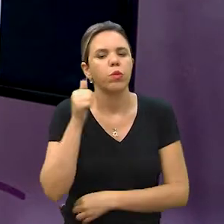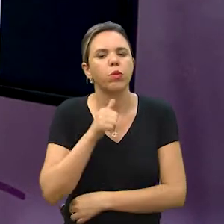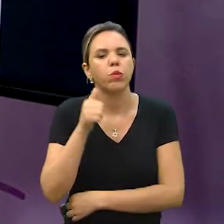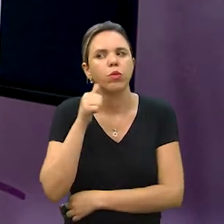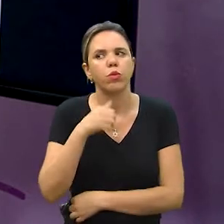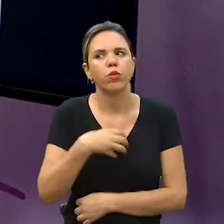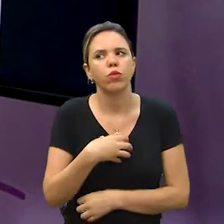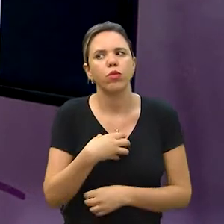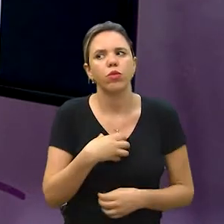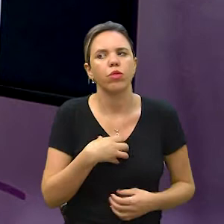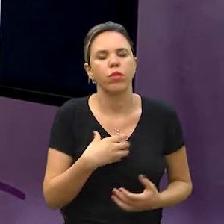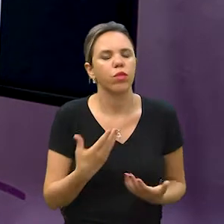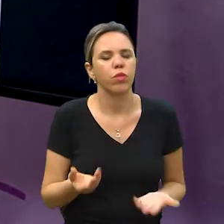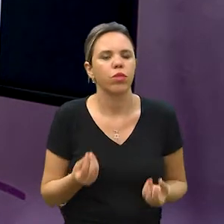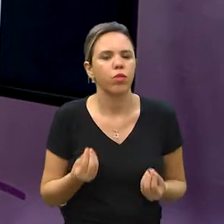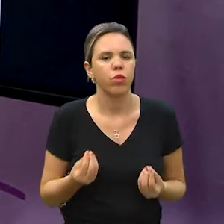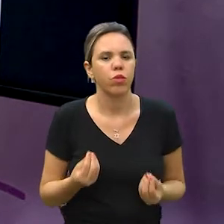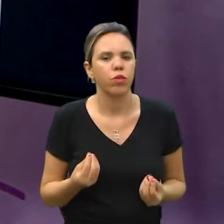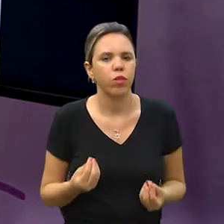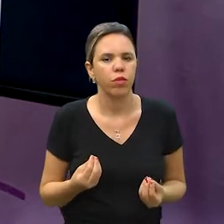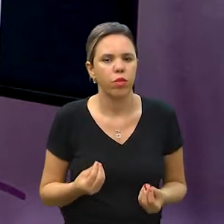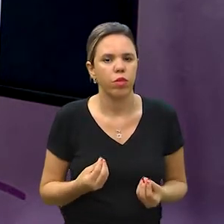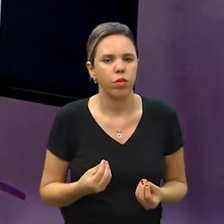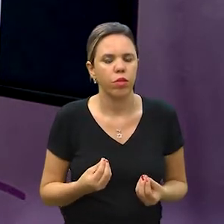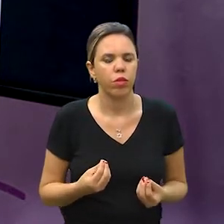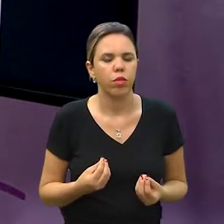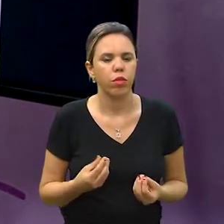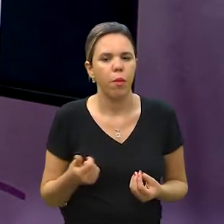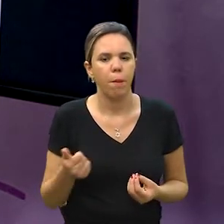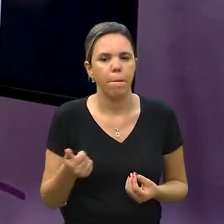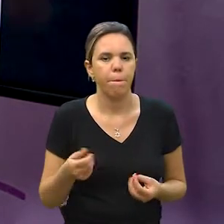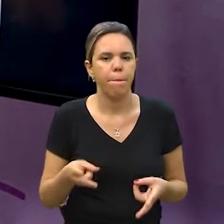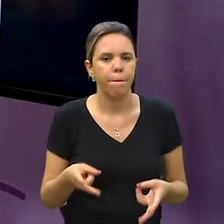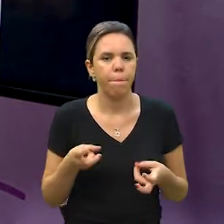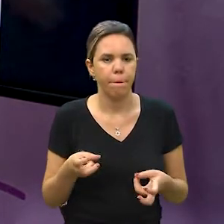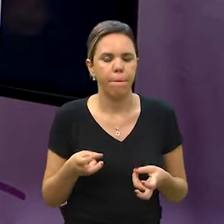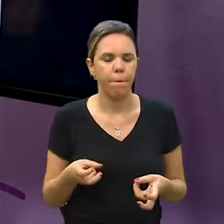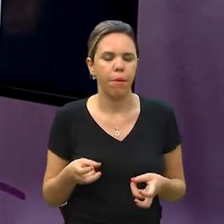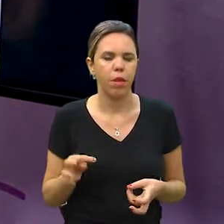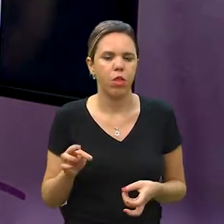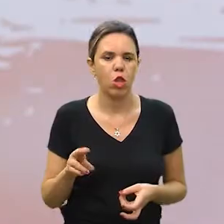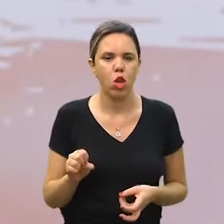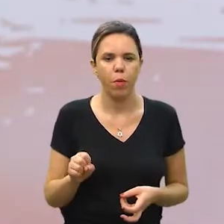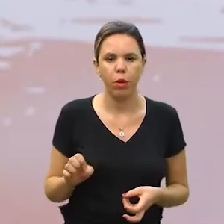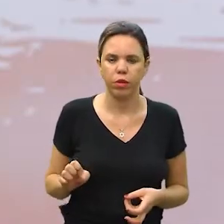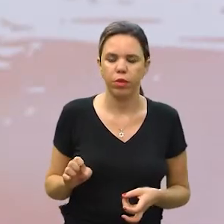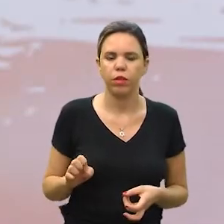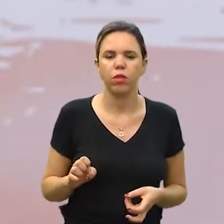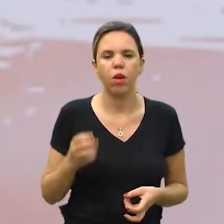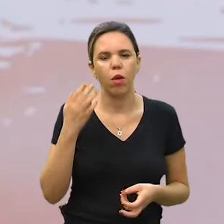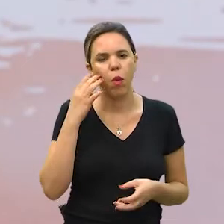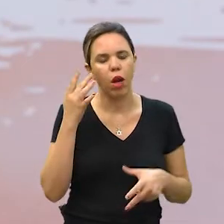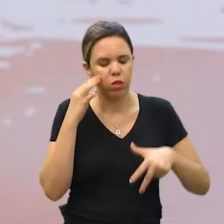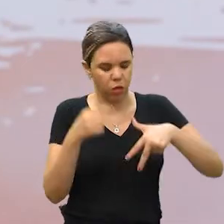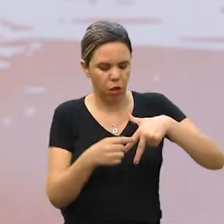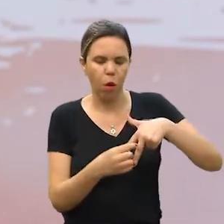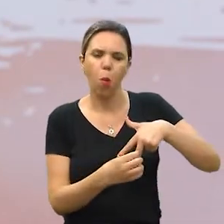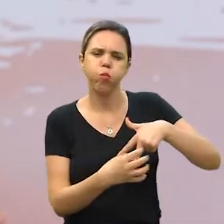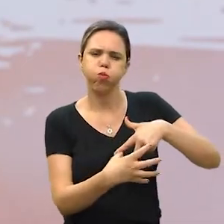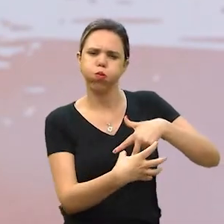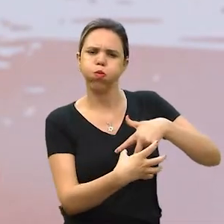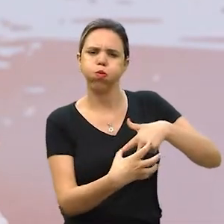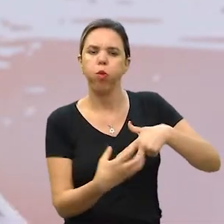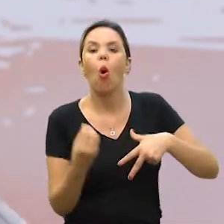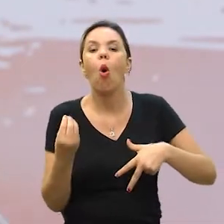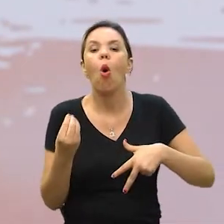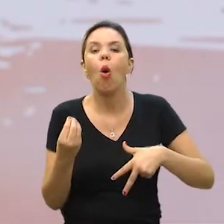a mulher sente? É Quais são isso. os primeiros sintomas aí da trombose? É o inchaço nas pernas ou se for em